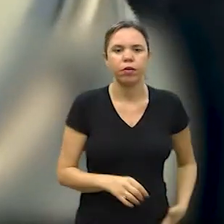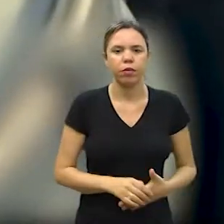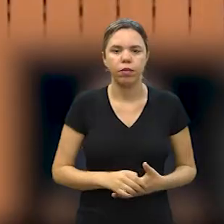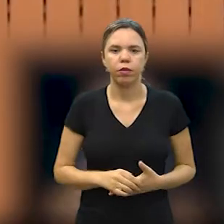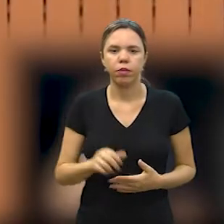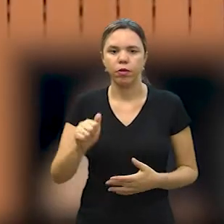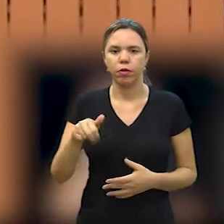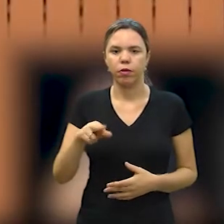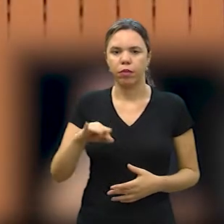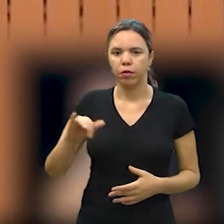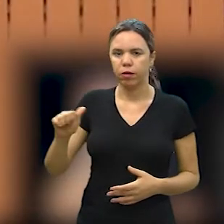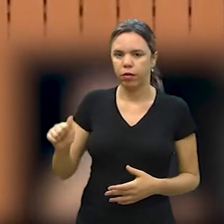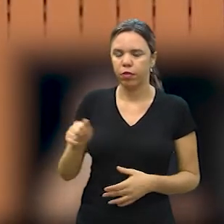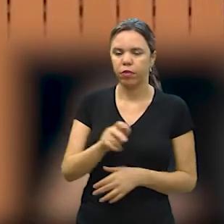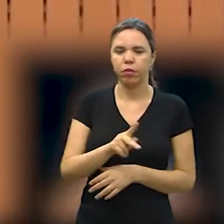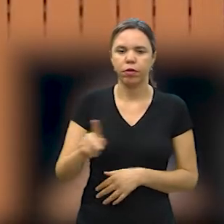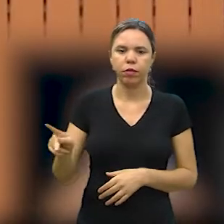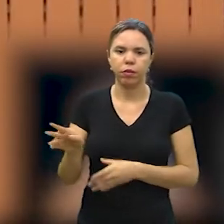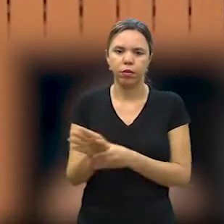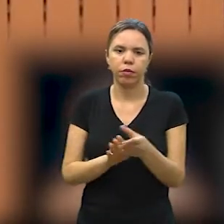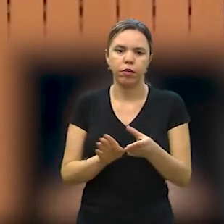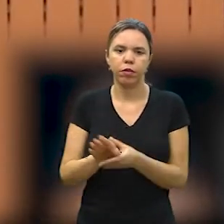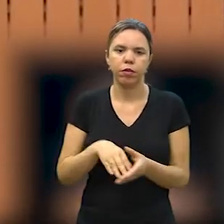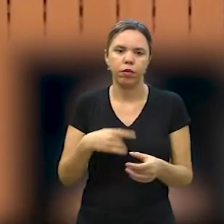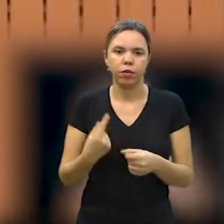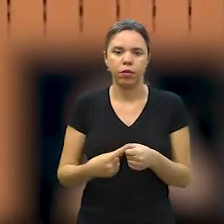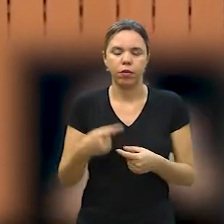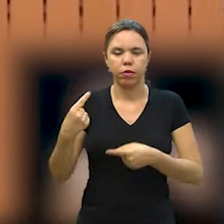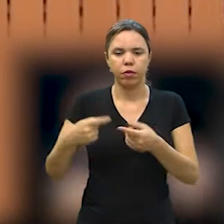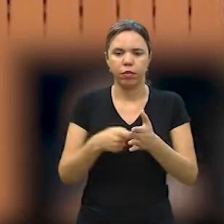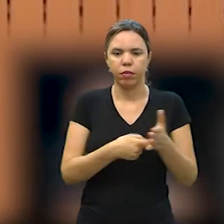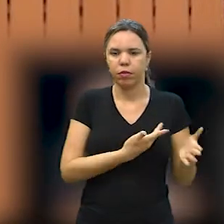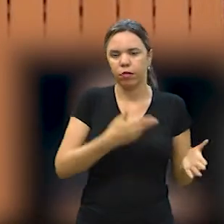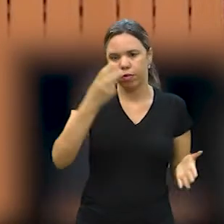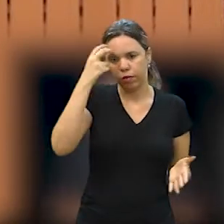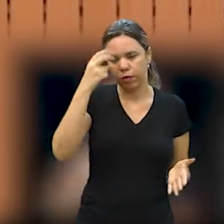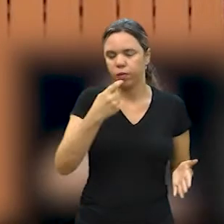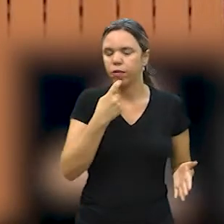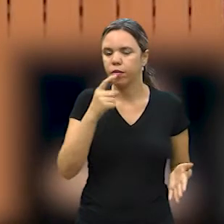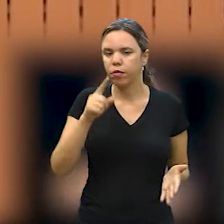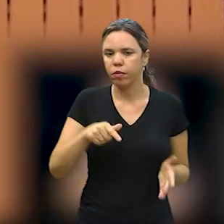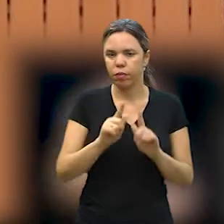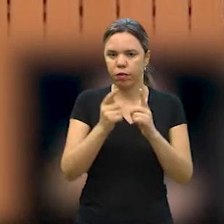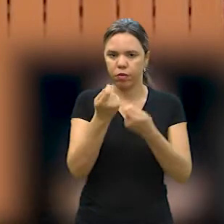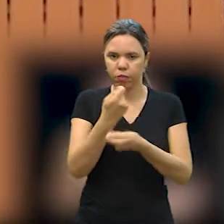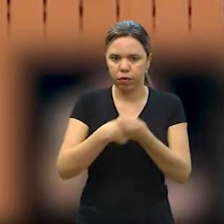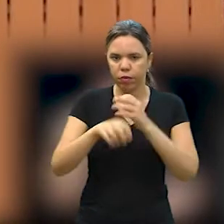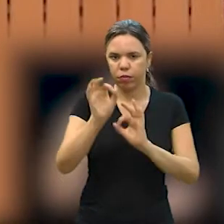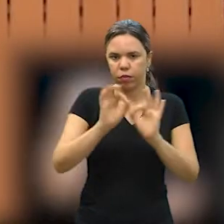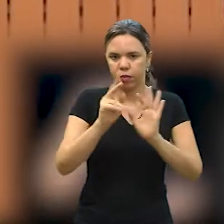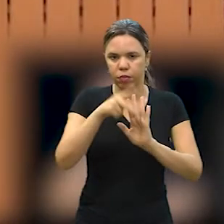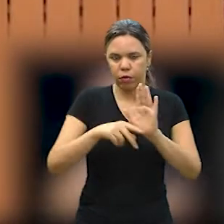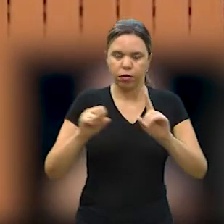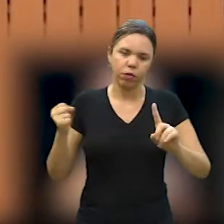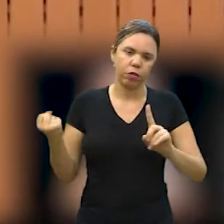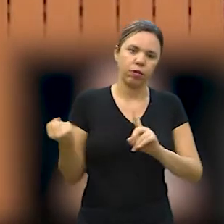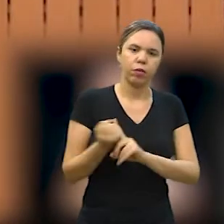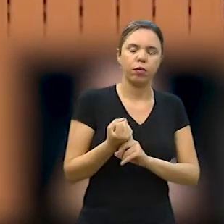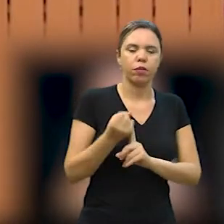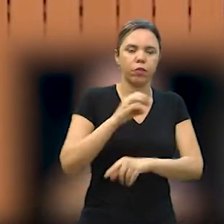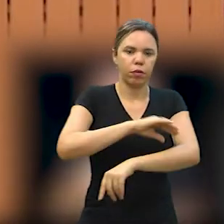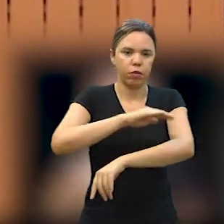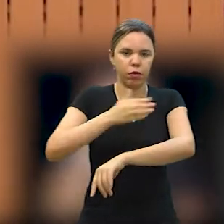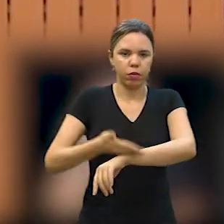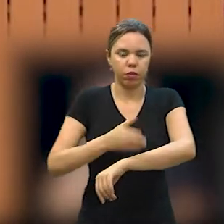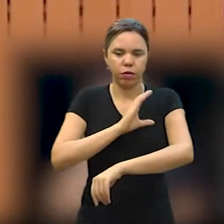Paulo Freire A Andreia Mendes Presidente do Conselho Municipal de política Cultural de Campinas gestora de projetos sociais